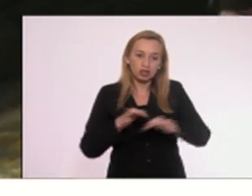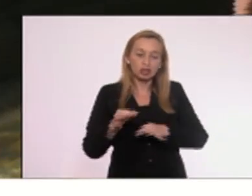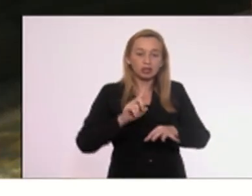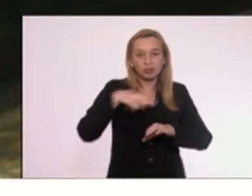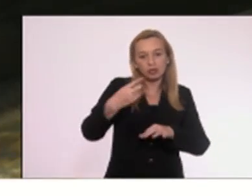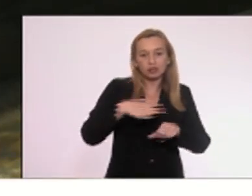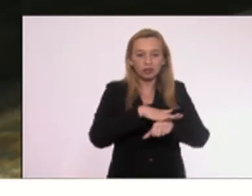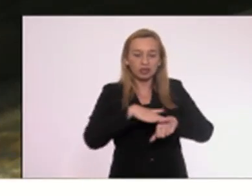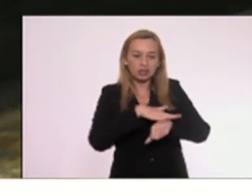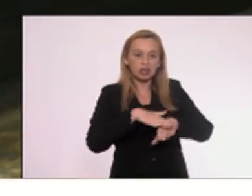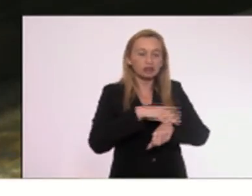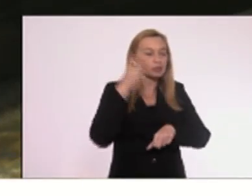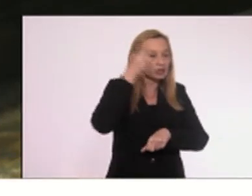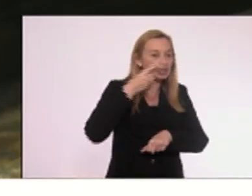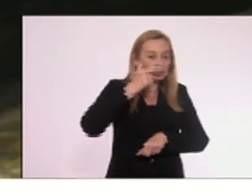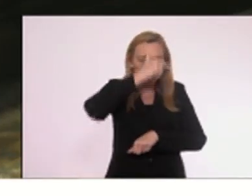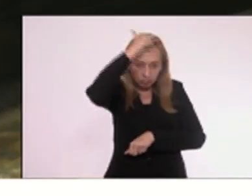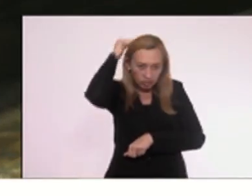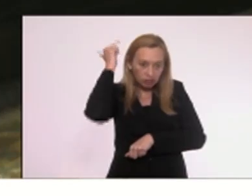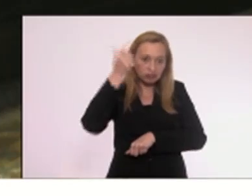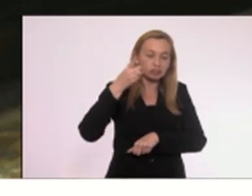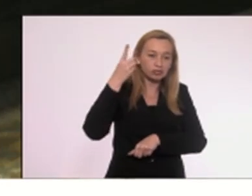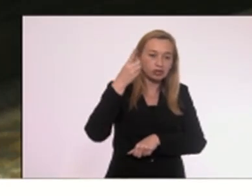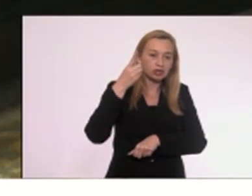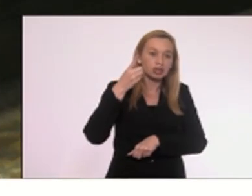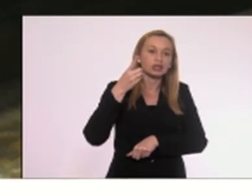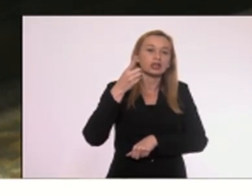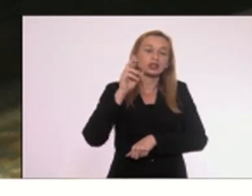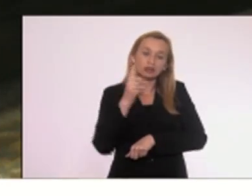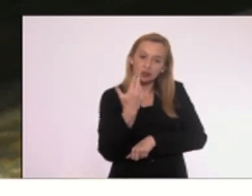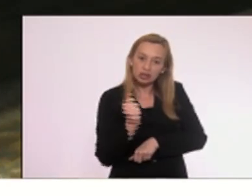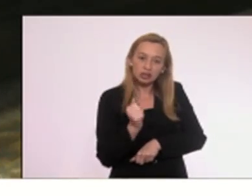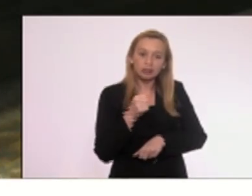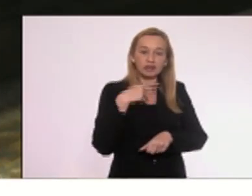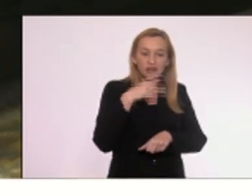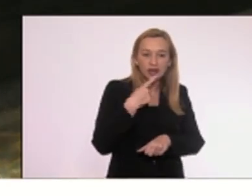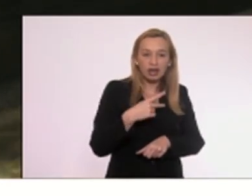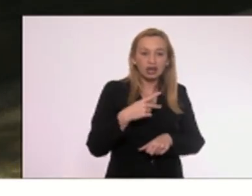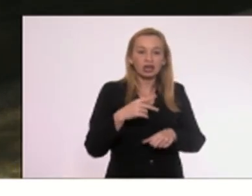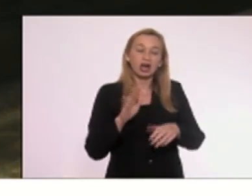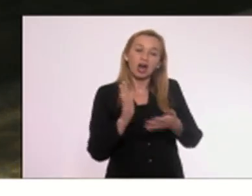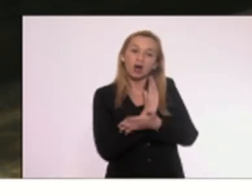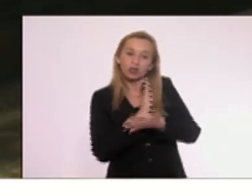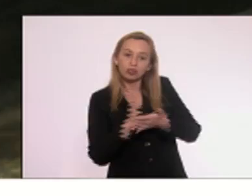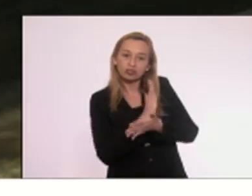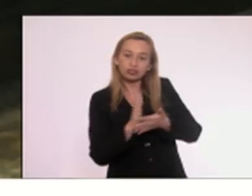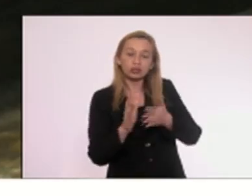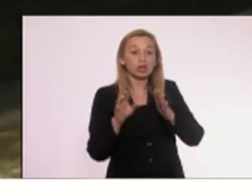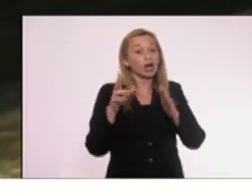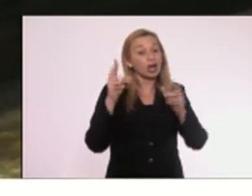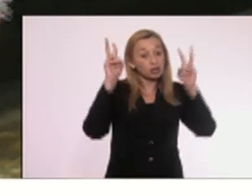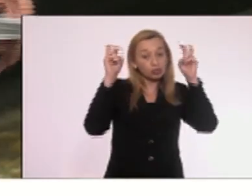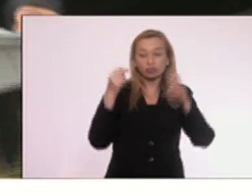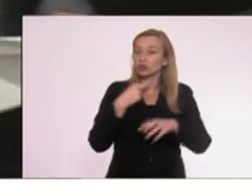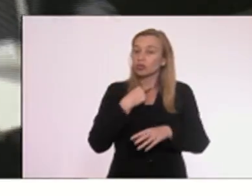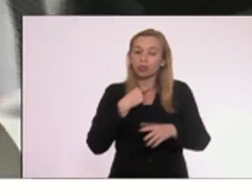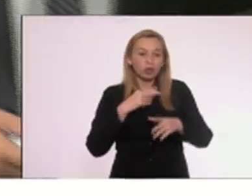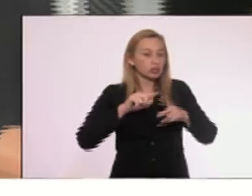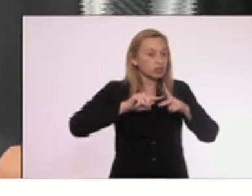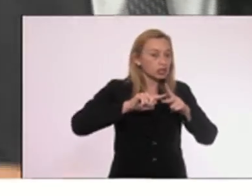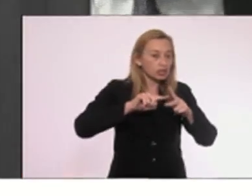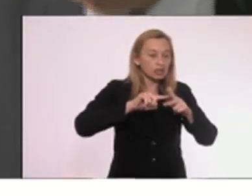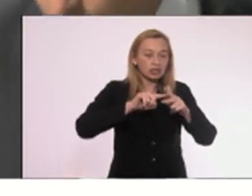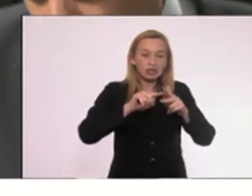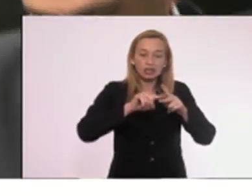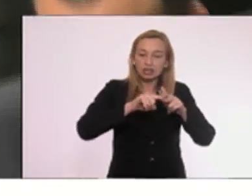a deputada Lucinha, com o deputado Luiz Paulo, para dar esses esclarecimentos. Mas alguns termos não podem ser alterados, porque o termo é patenteado, e esse projeto